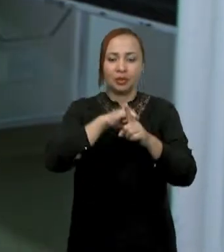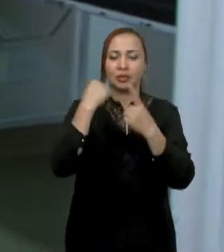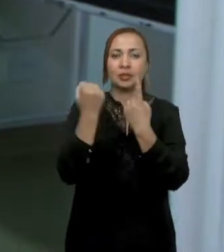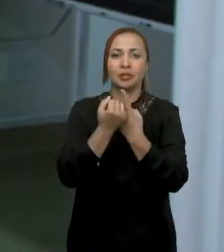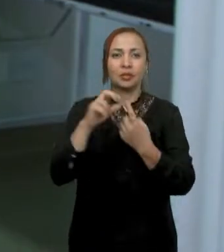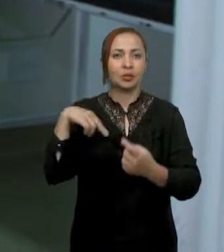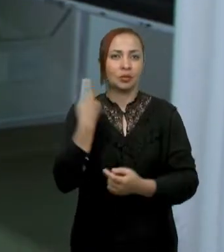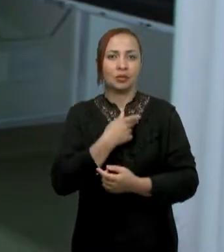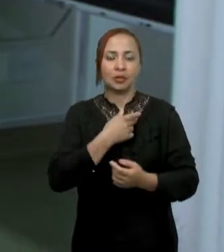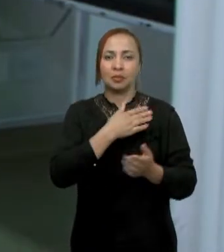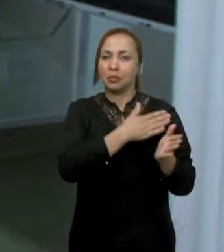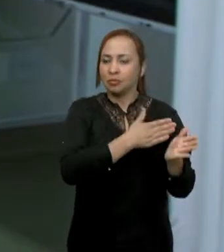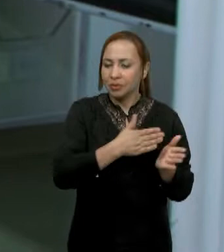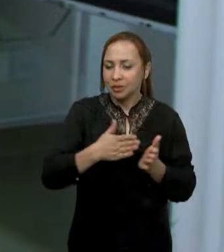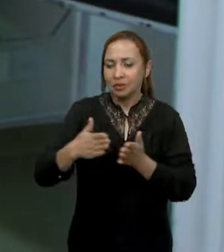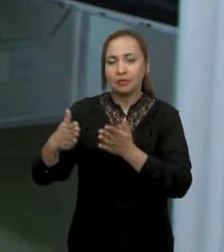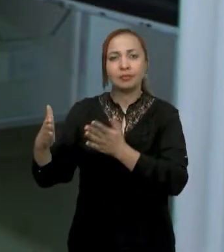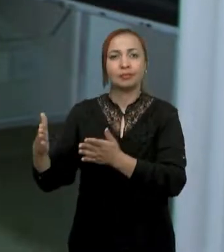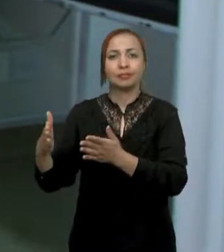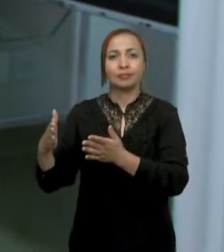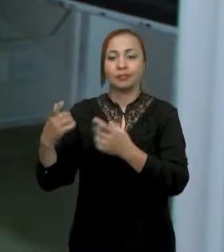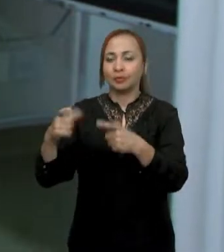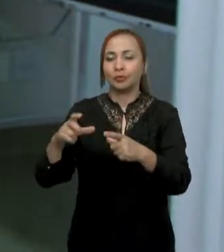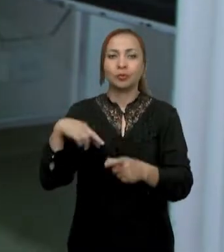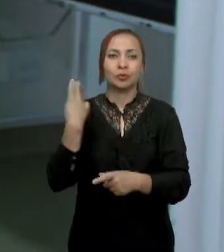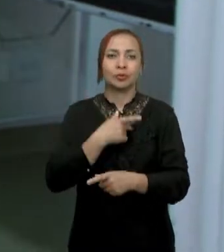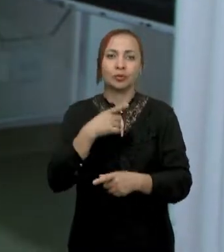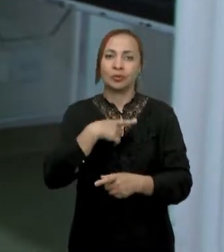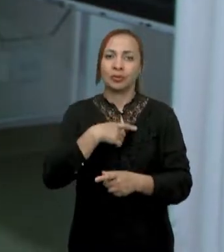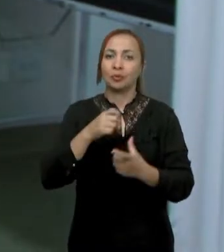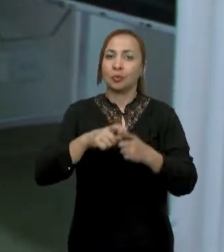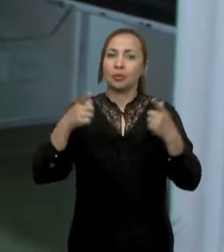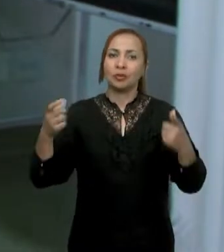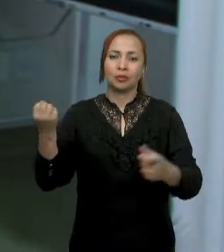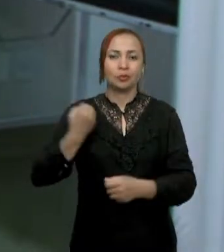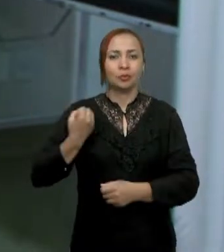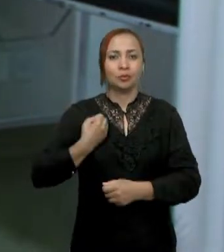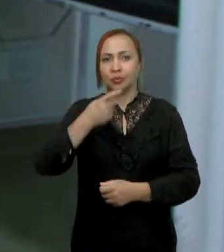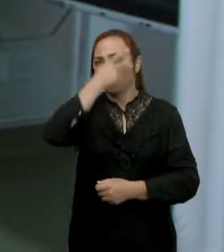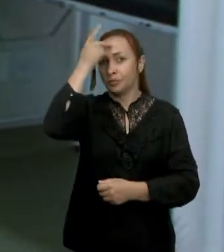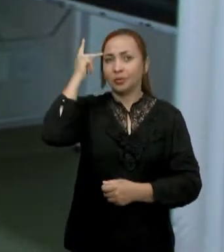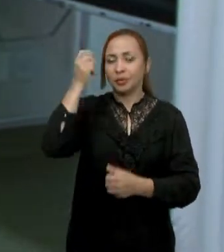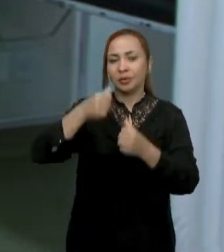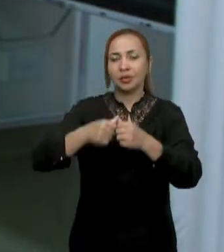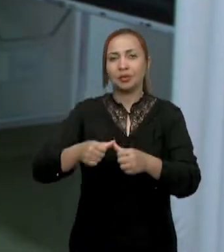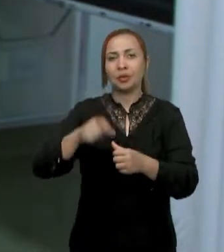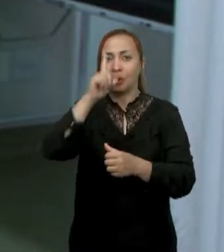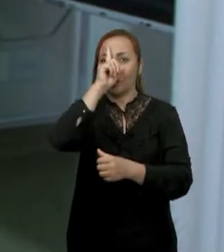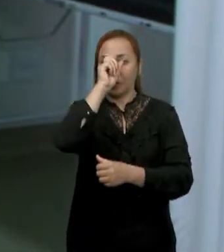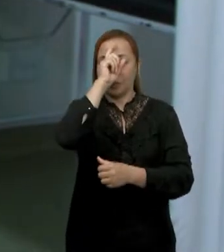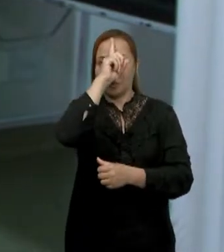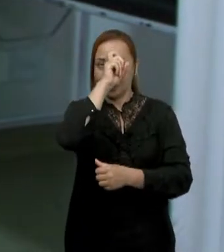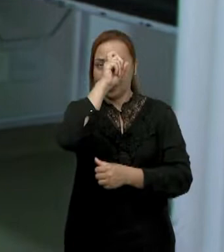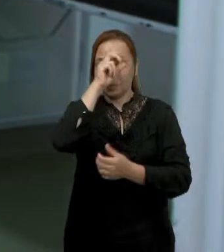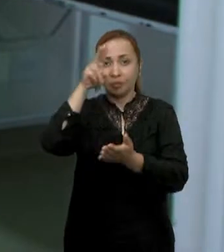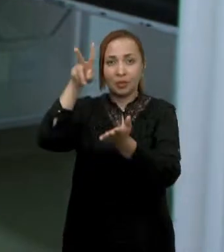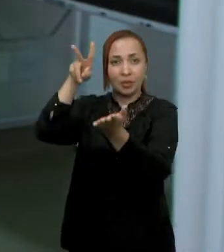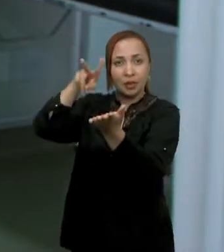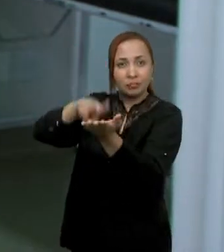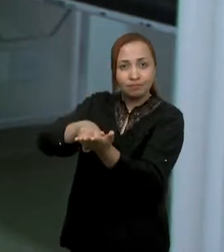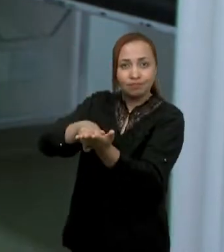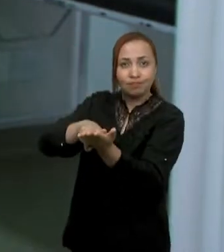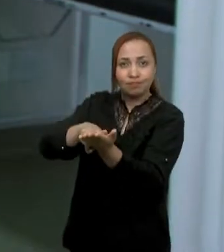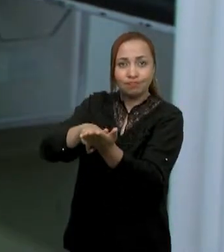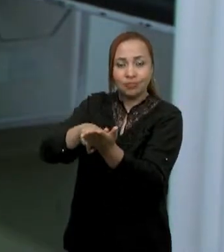desse momento que nós estamos atravessando, que é um momento onde nós tivemos um grande número de pessoas que ficaram hospitalizadas e, em decorrência